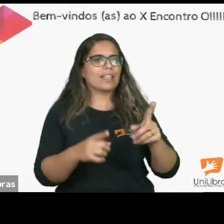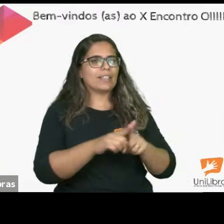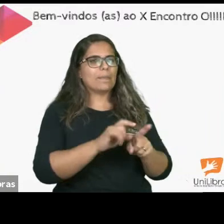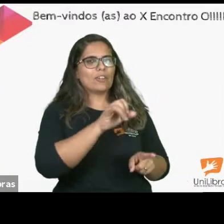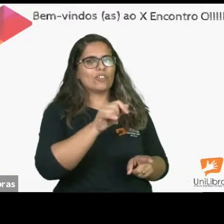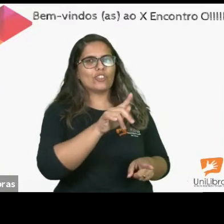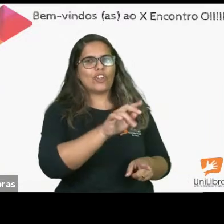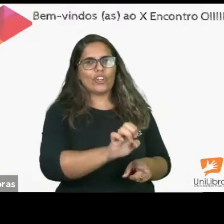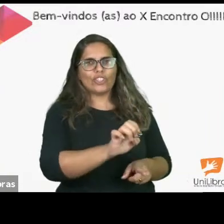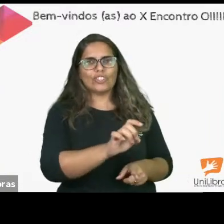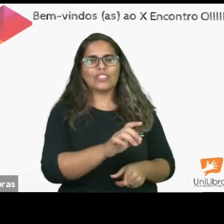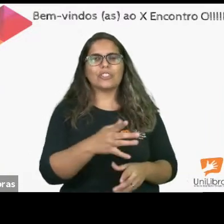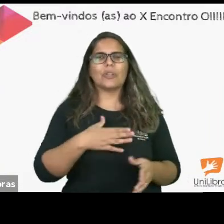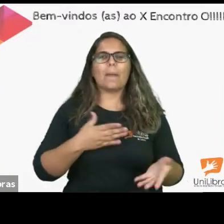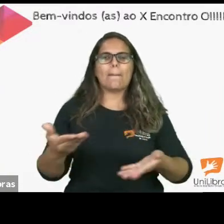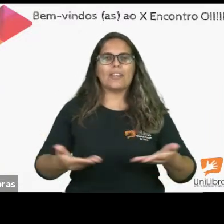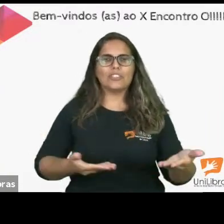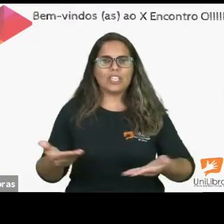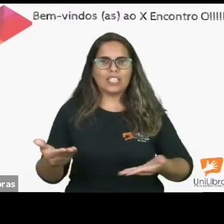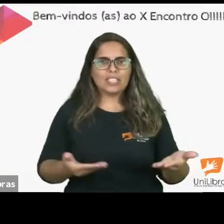Jorge,